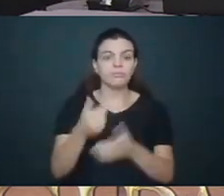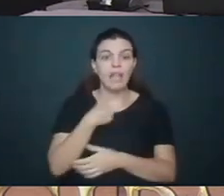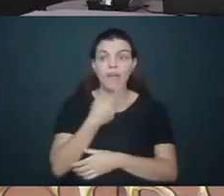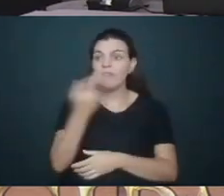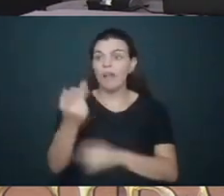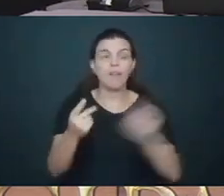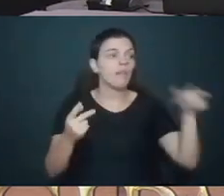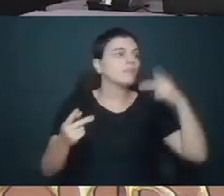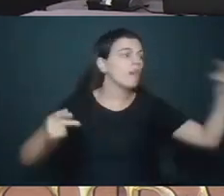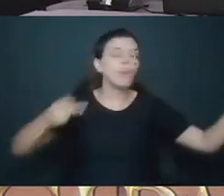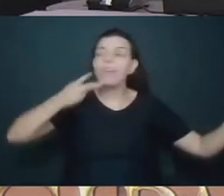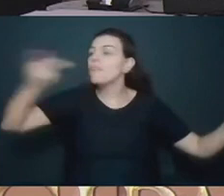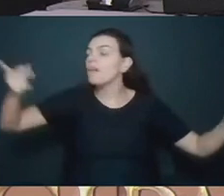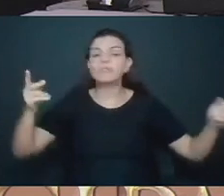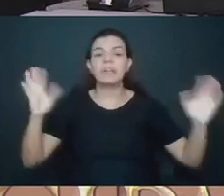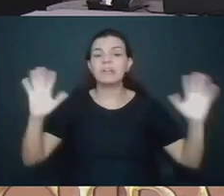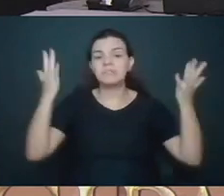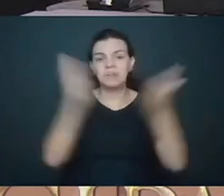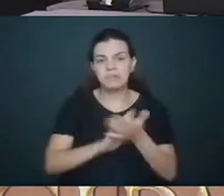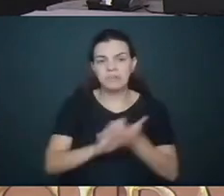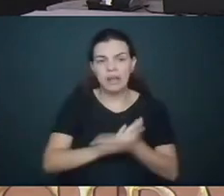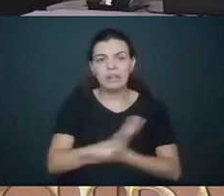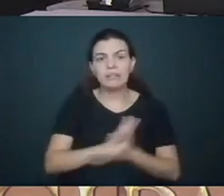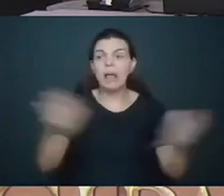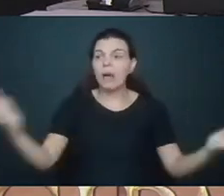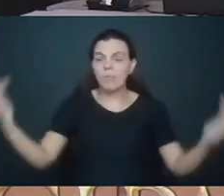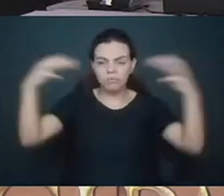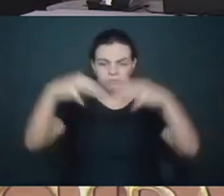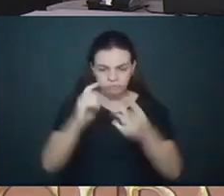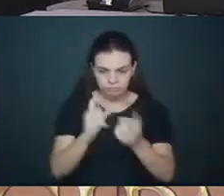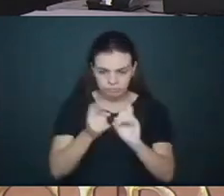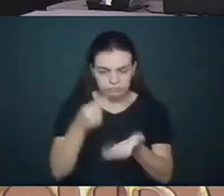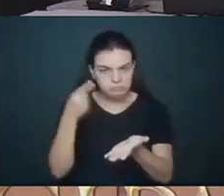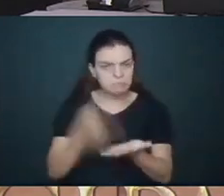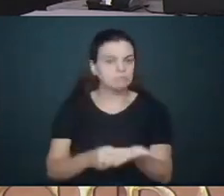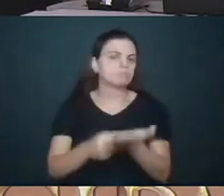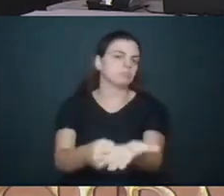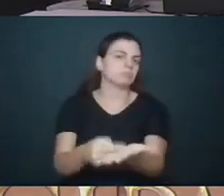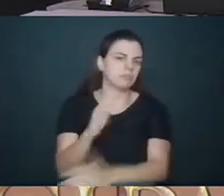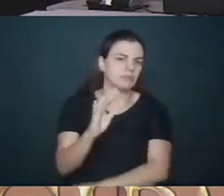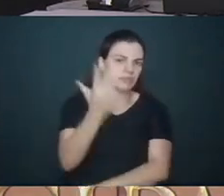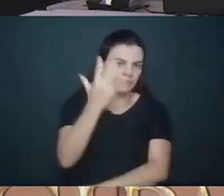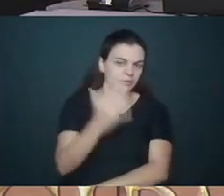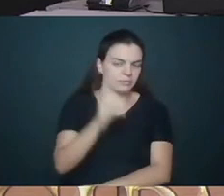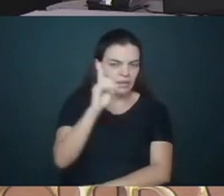no produtor, certo? Então, essas são as etapas para o pinheiro madeira.